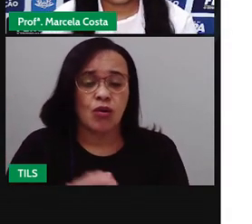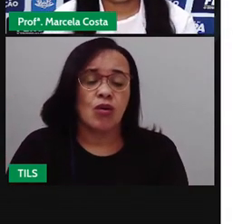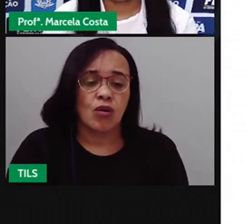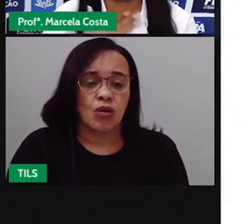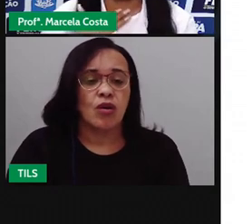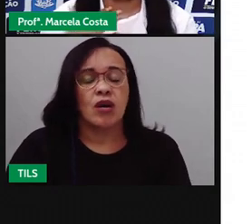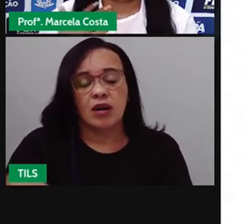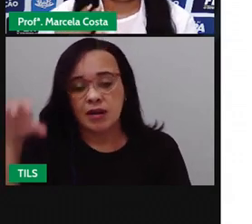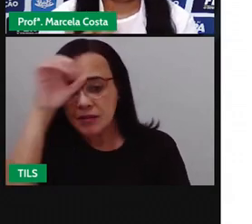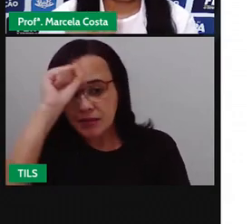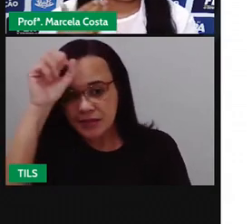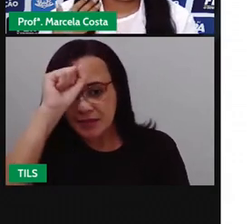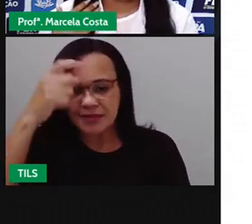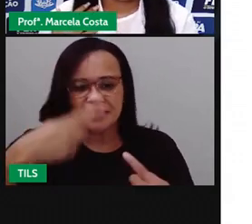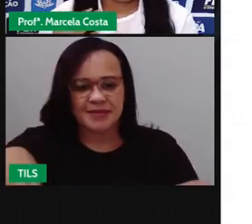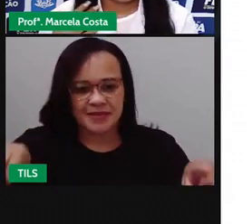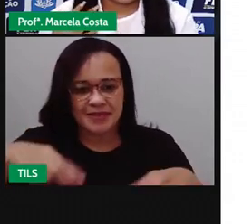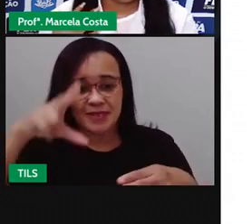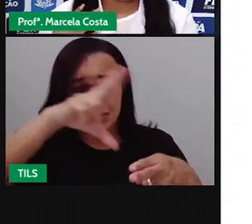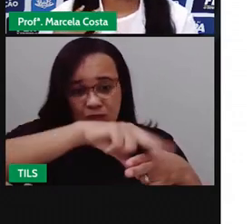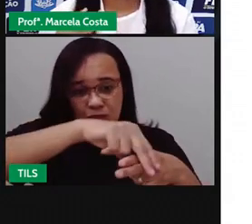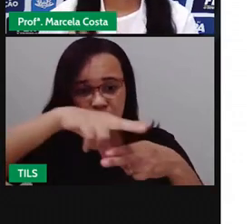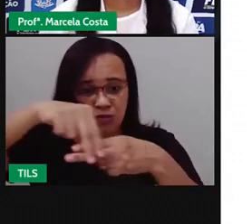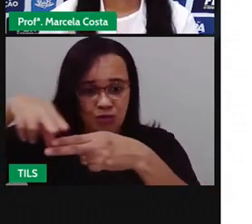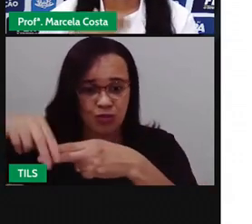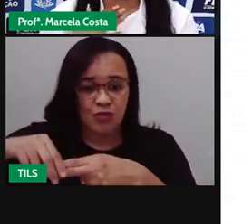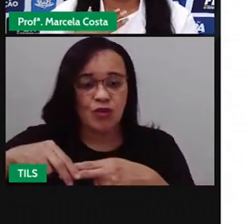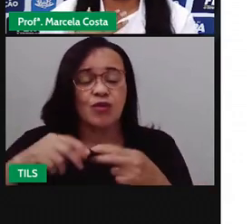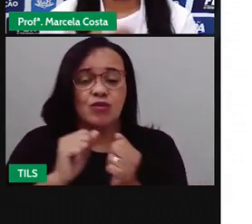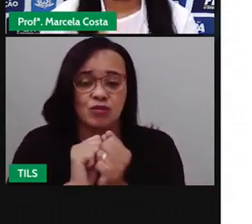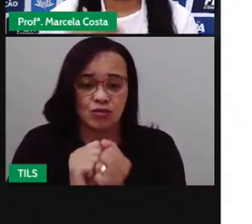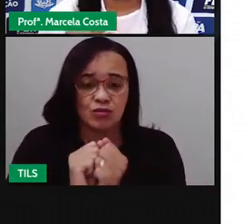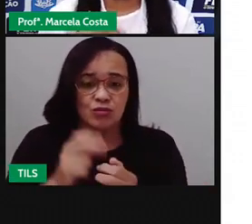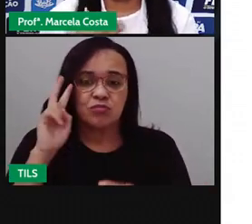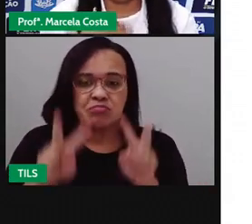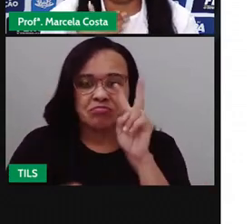recitou aí eles, né, vocês já acompanharam